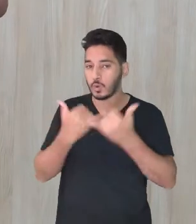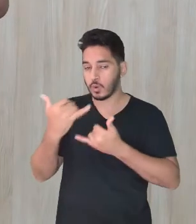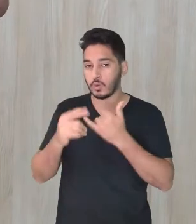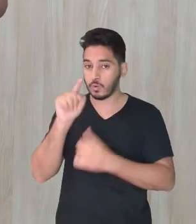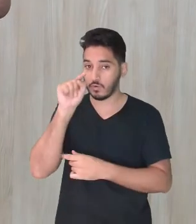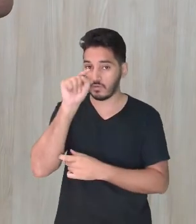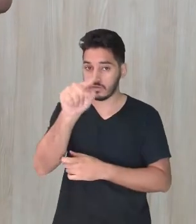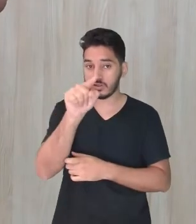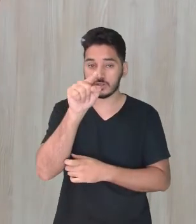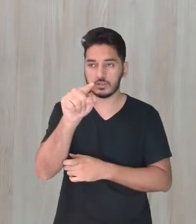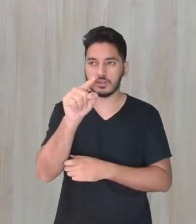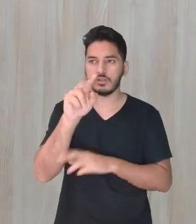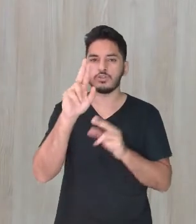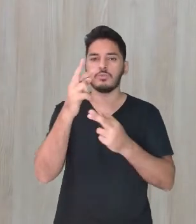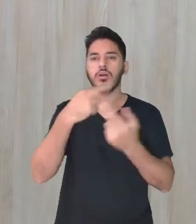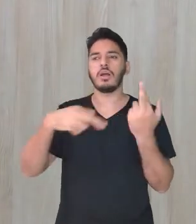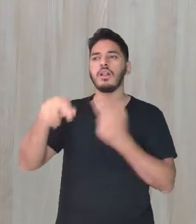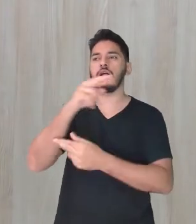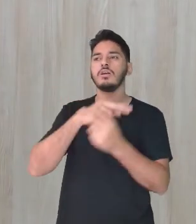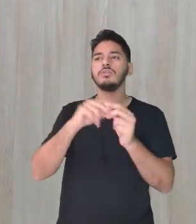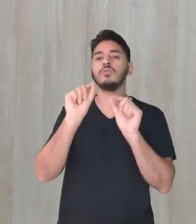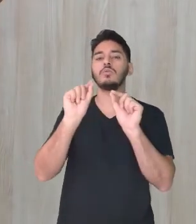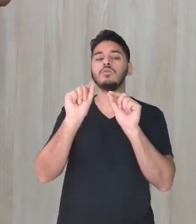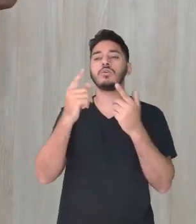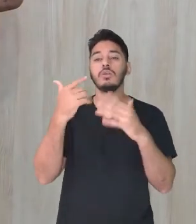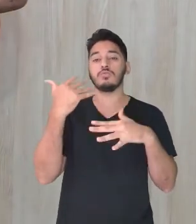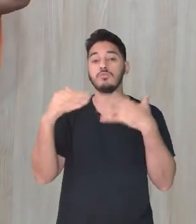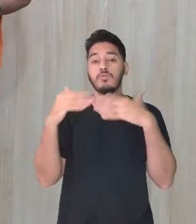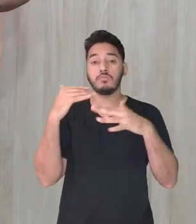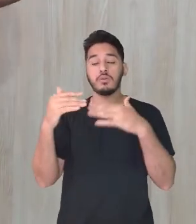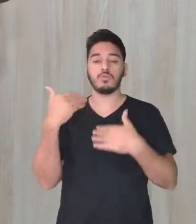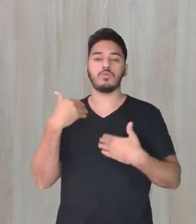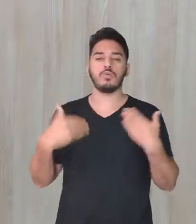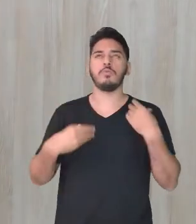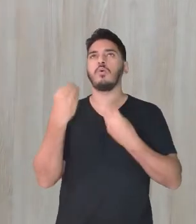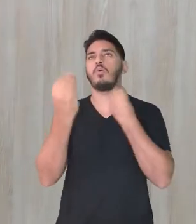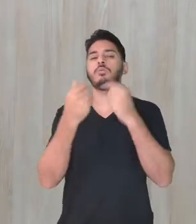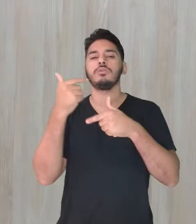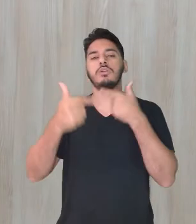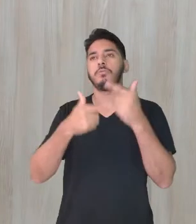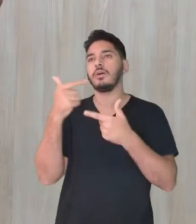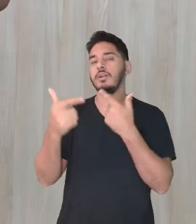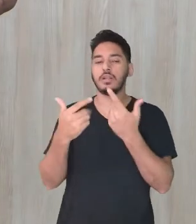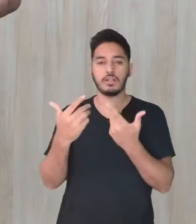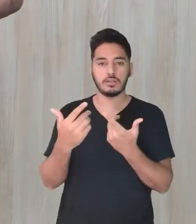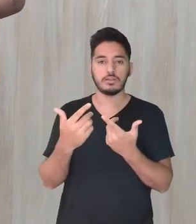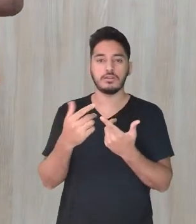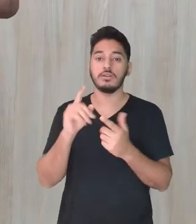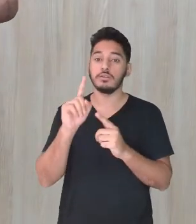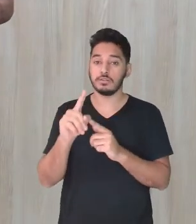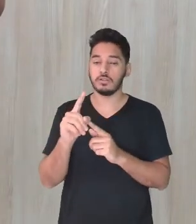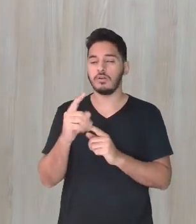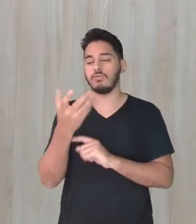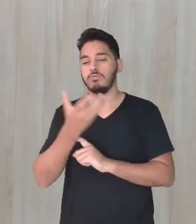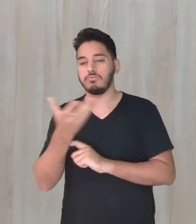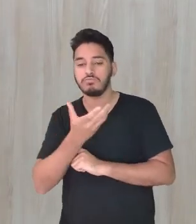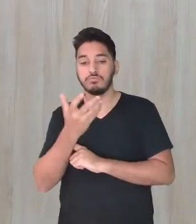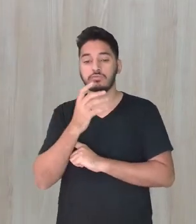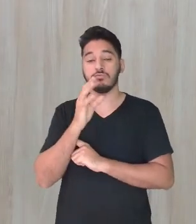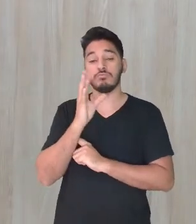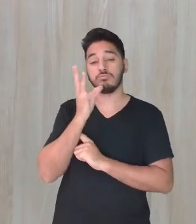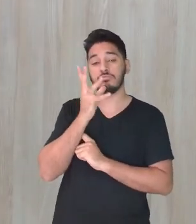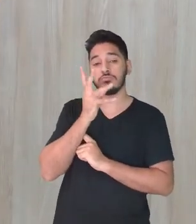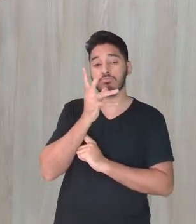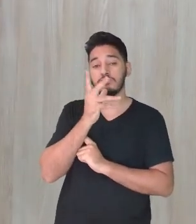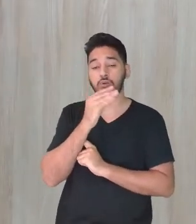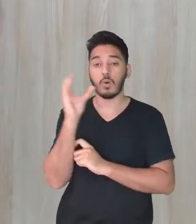com vocês em relação a essa questão dos movimentos do corpo, como é que a gente pode trabalhar na educação física. Então, o lento e o rápido, né?